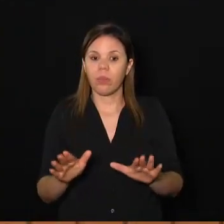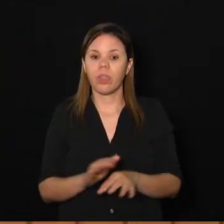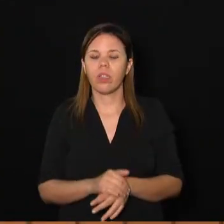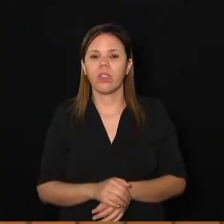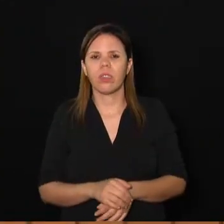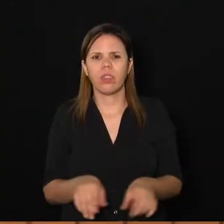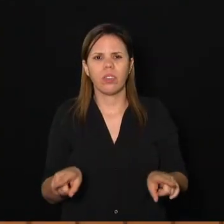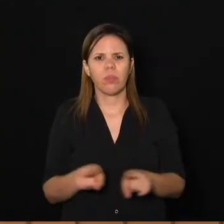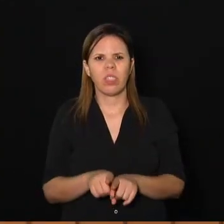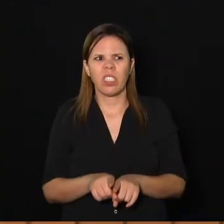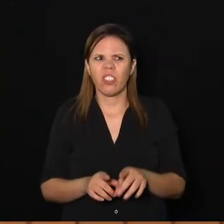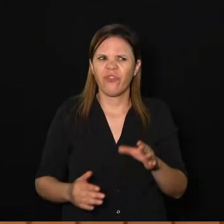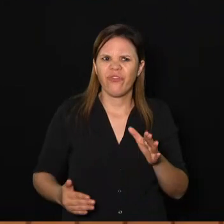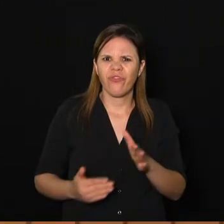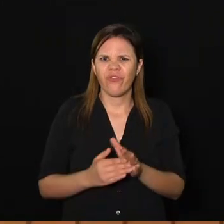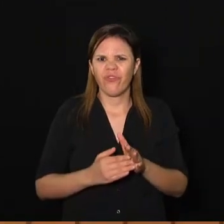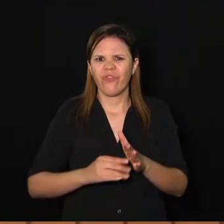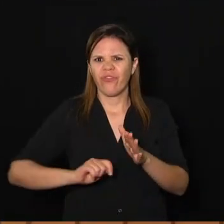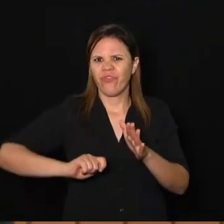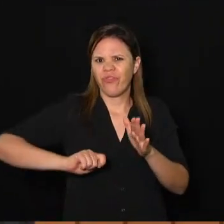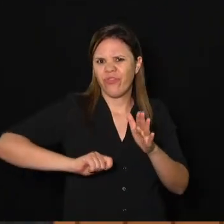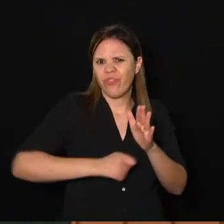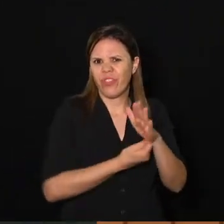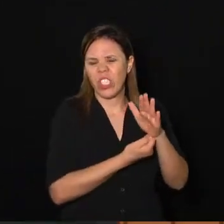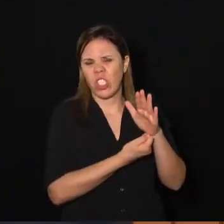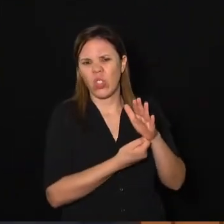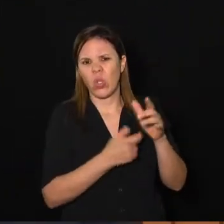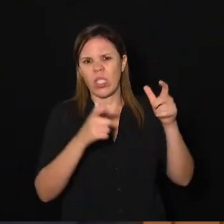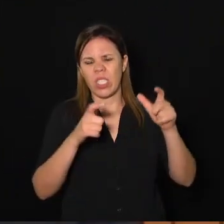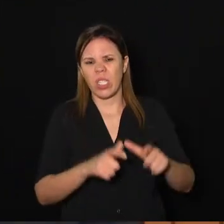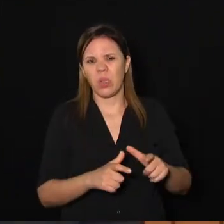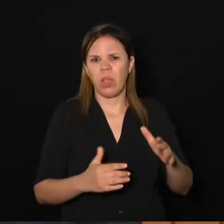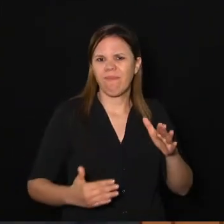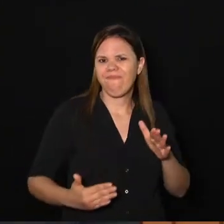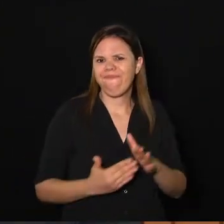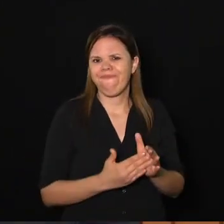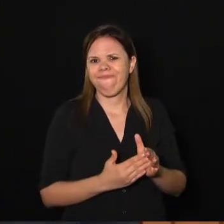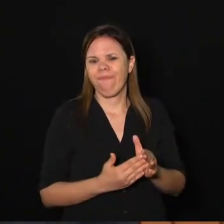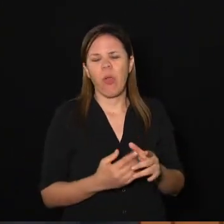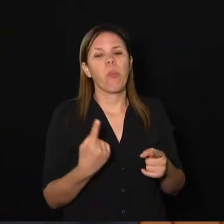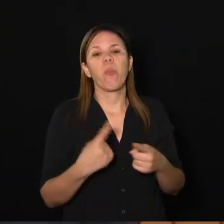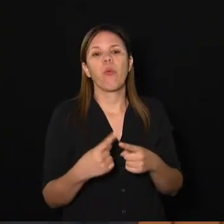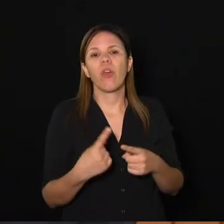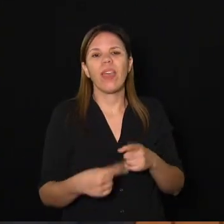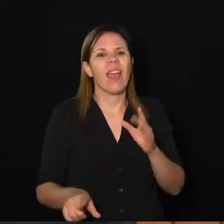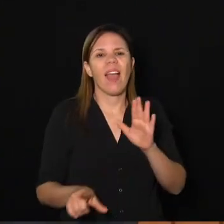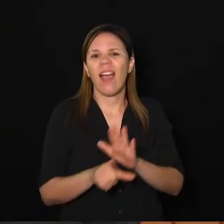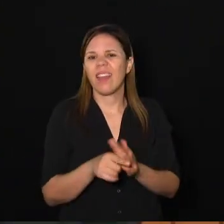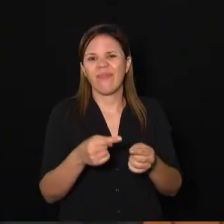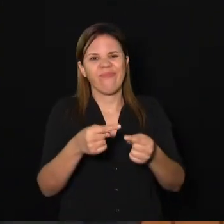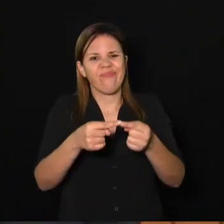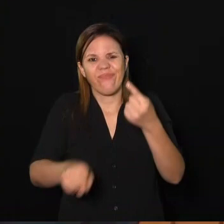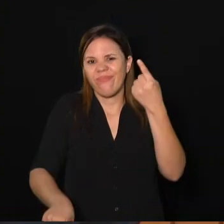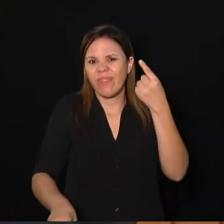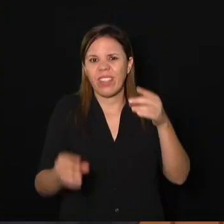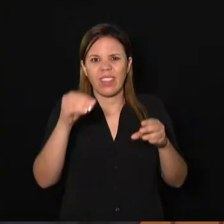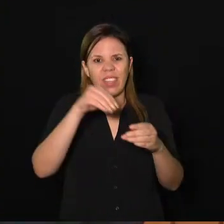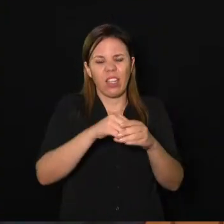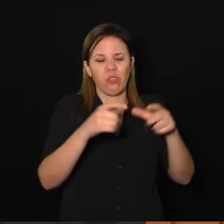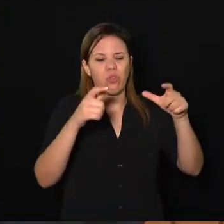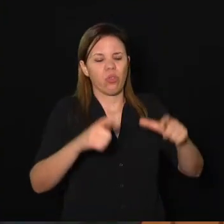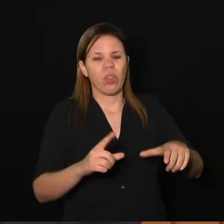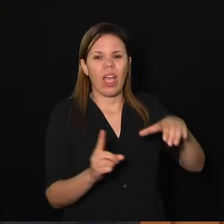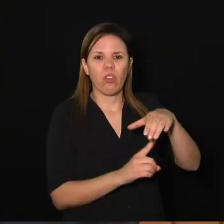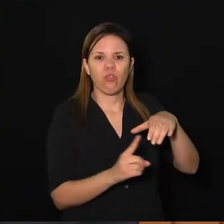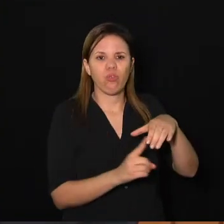interditou cinco vereadores justamente porque ali se encontrava um consultório o que é